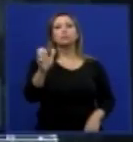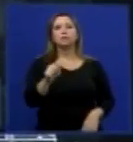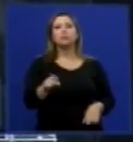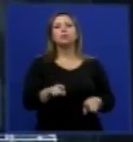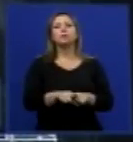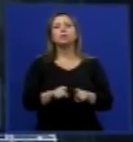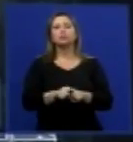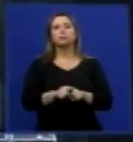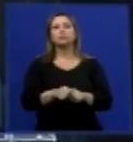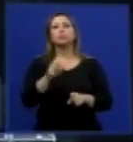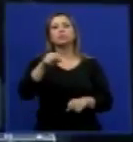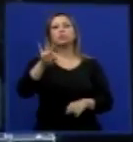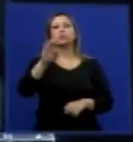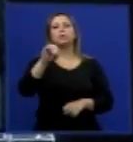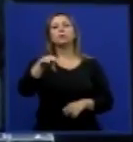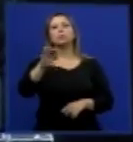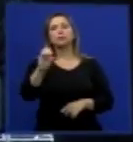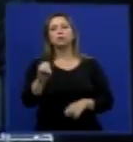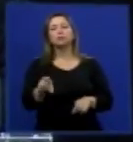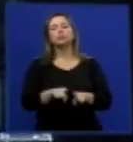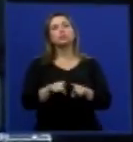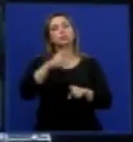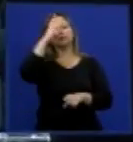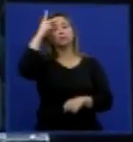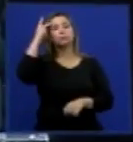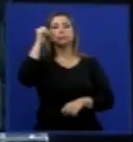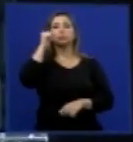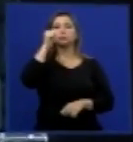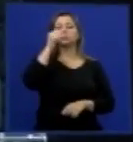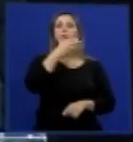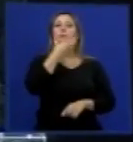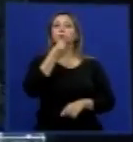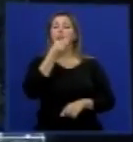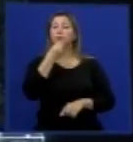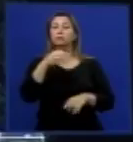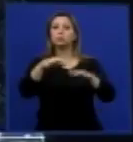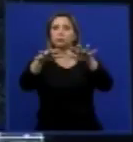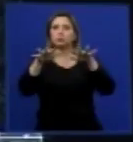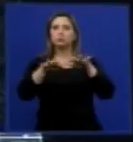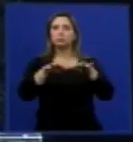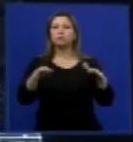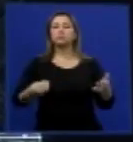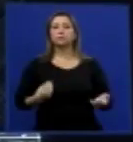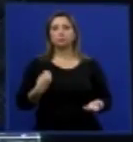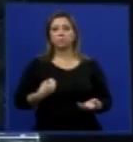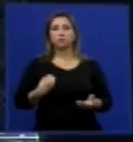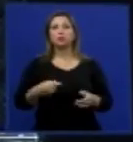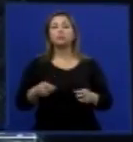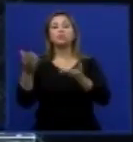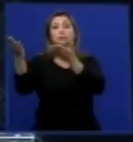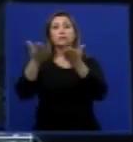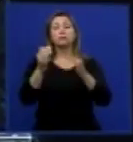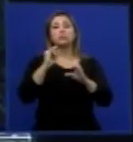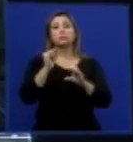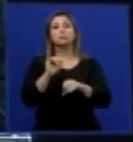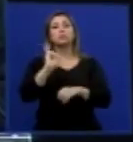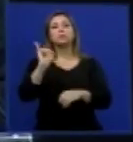antnio T senhoras e senhores das importações de vus